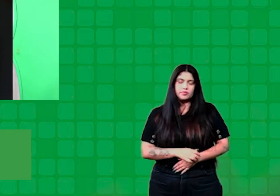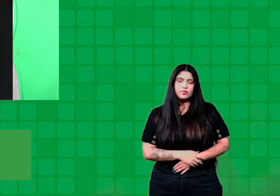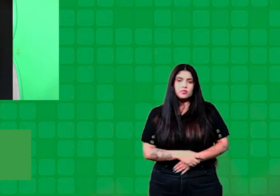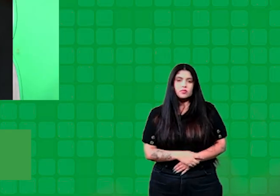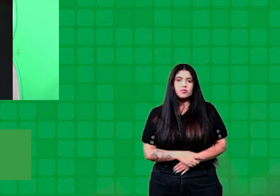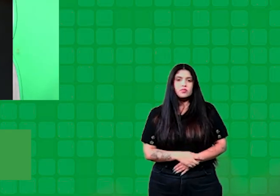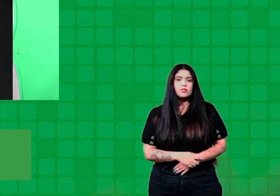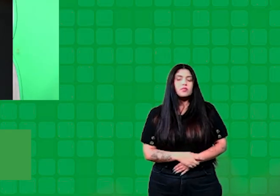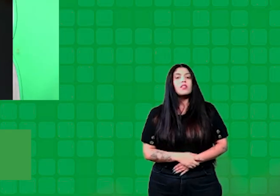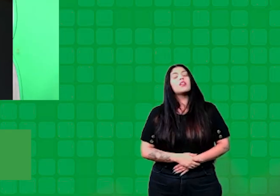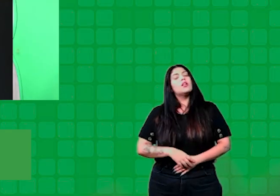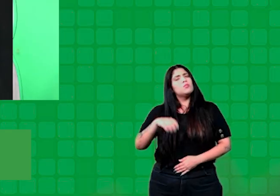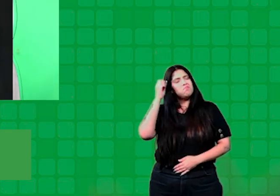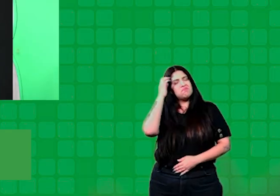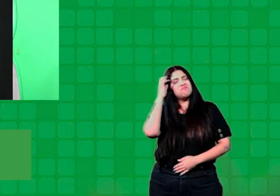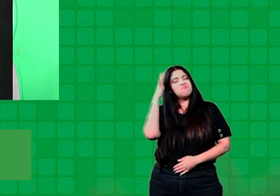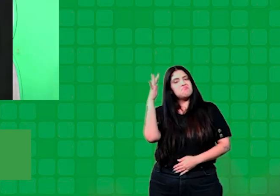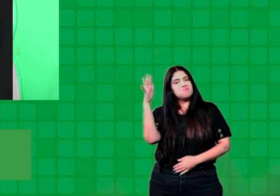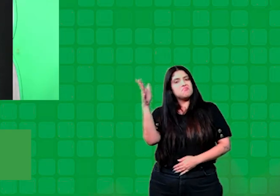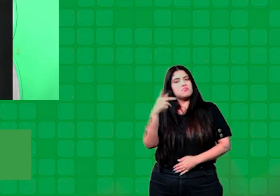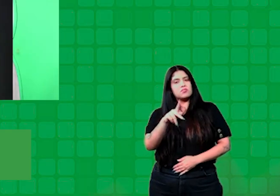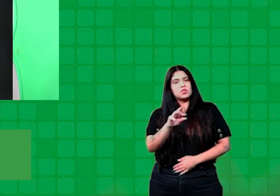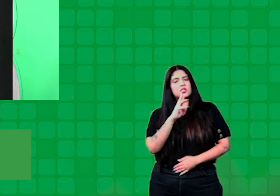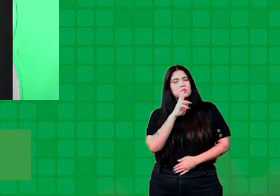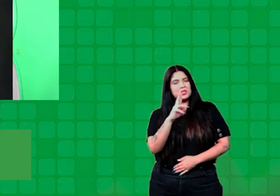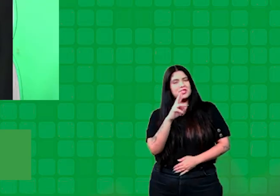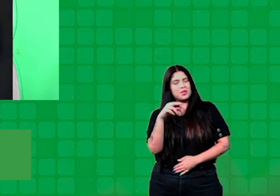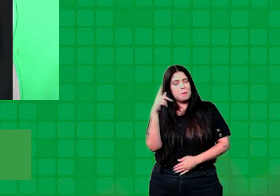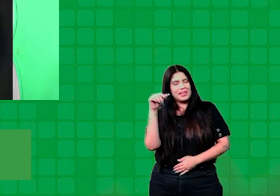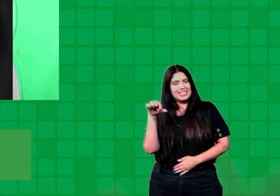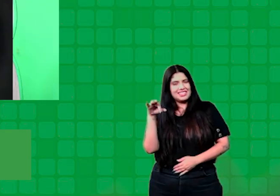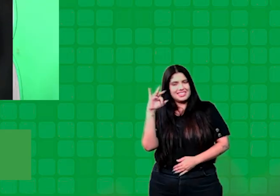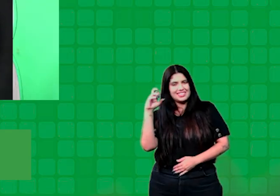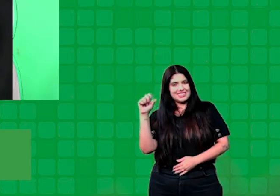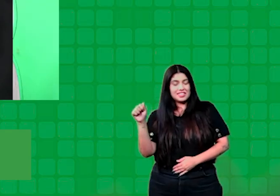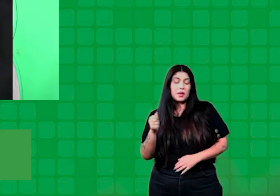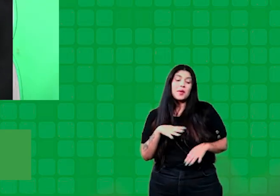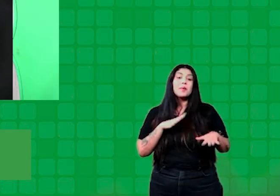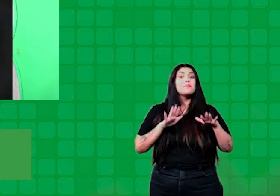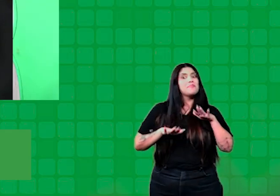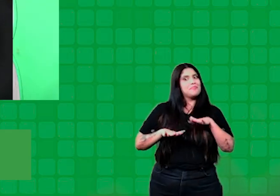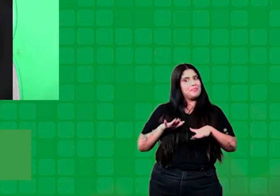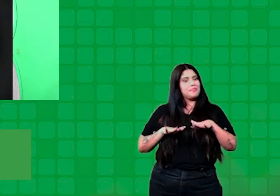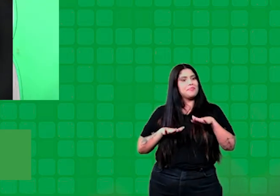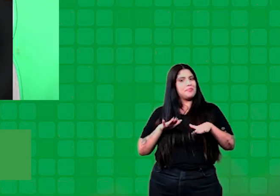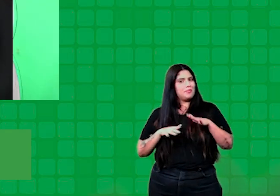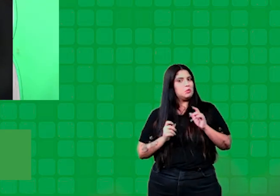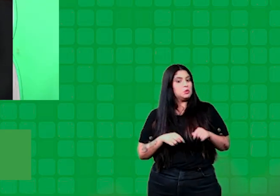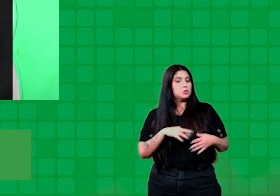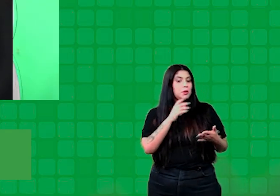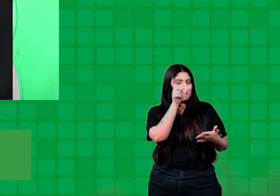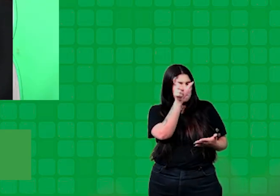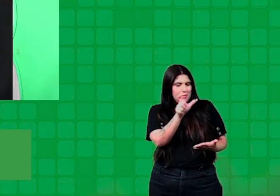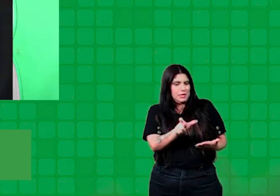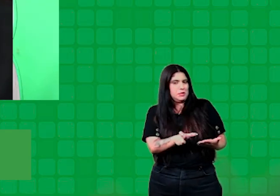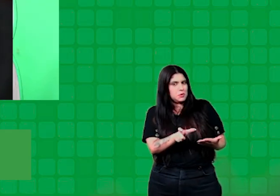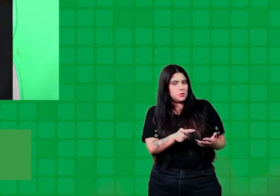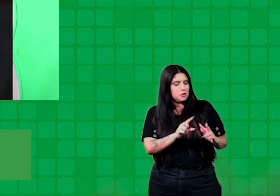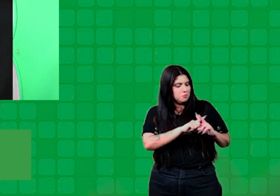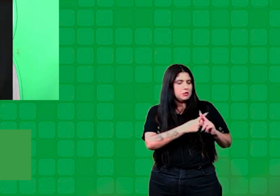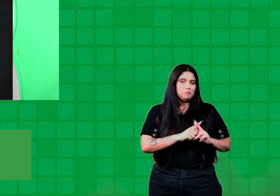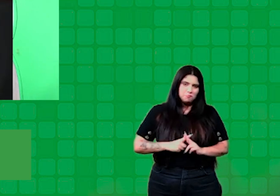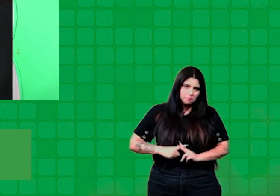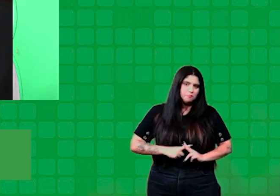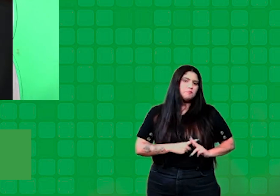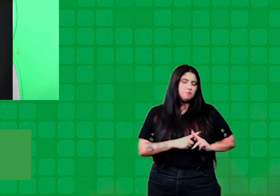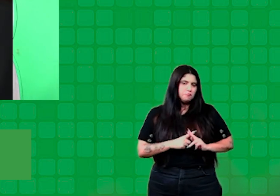Eu até já imaginava a sua resposta, viu, Patrícia? Depende muito de quem vai corrigir, né? Porque está posto e nós vamos ter que fazer essas correções e